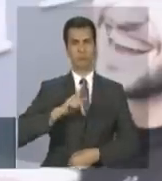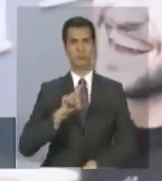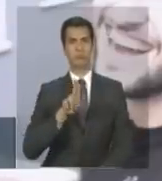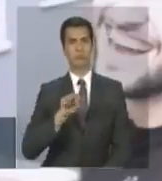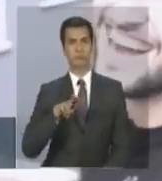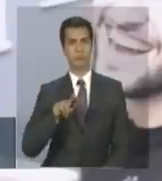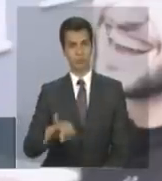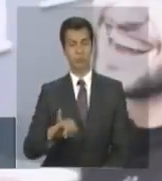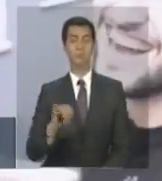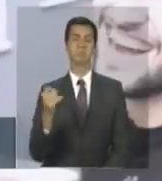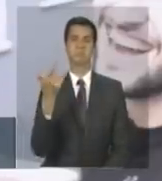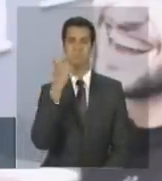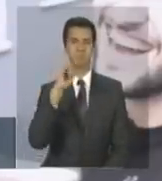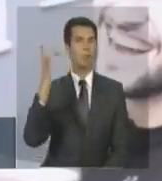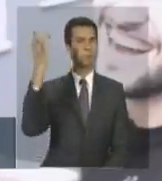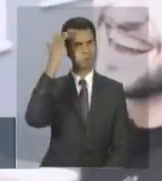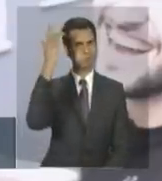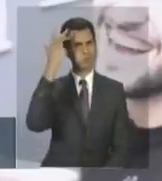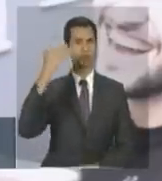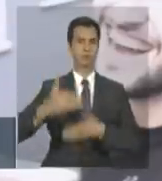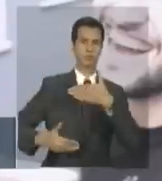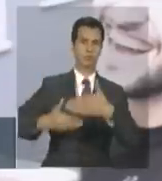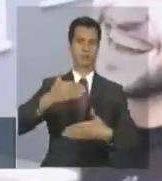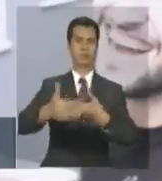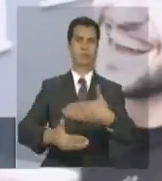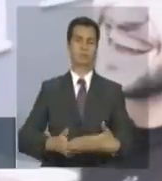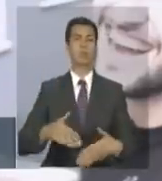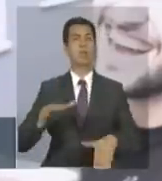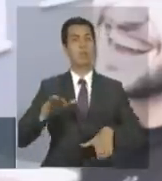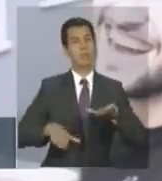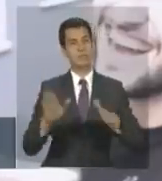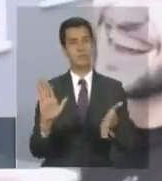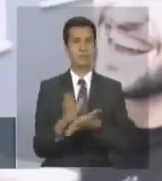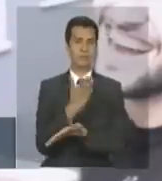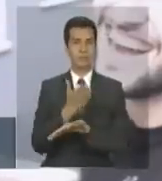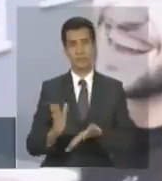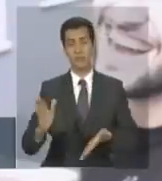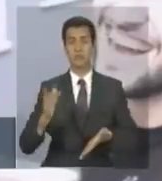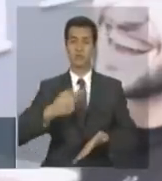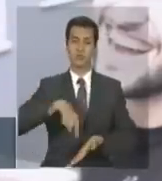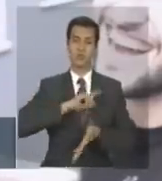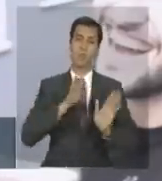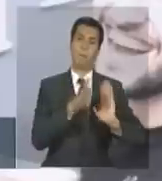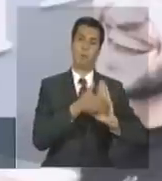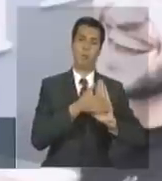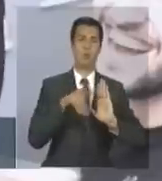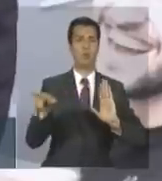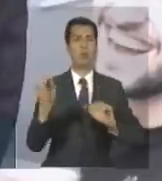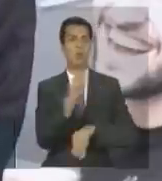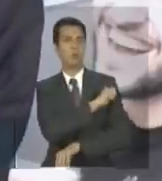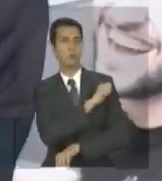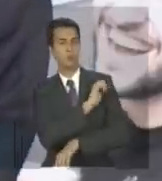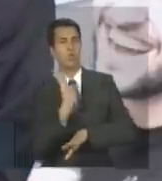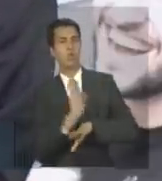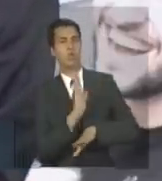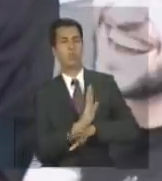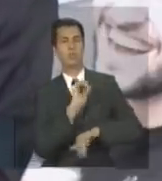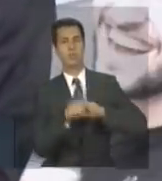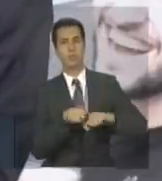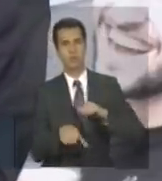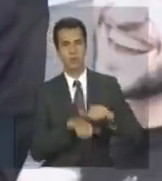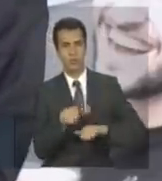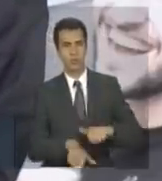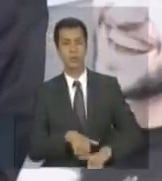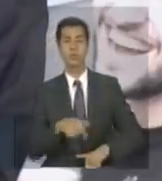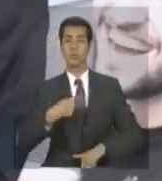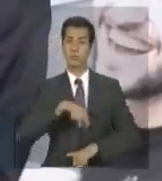todas, corrigindo muitas das nossas propostas e levando à frente a agenda